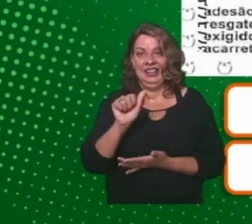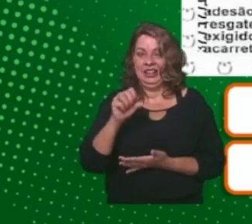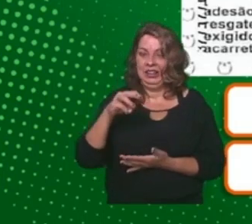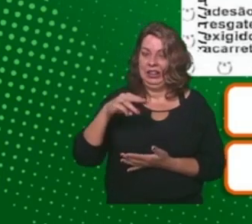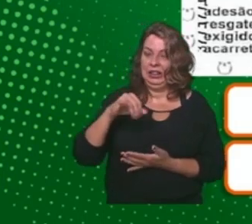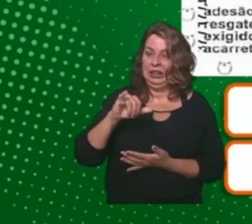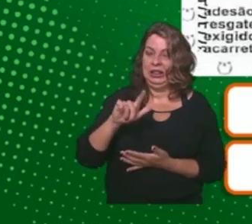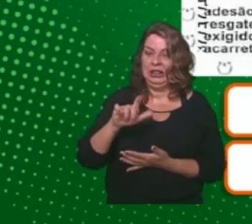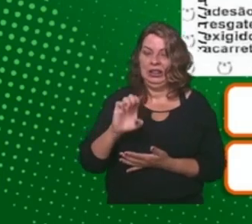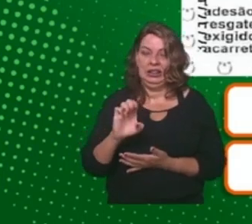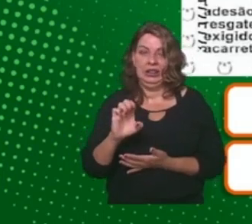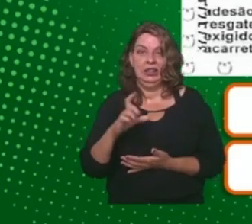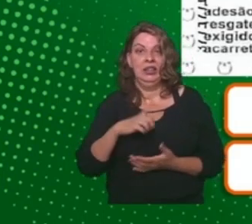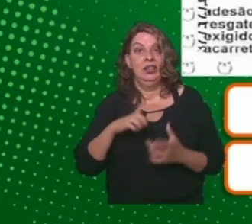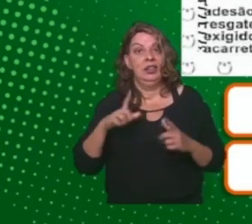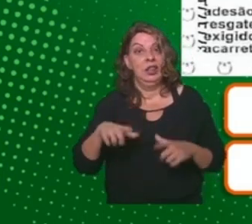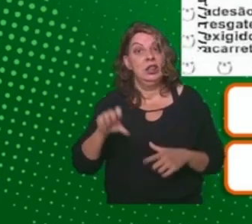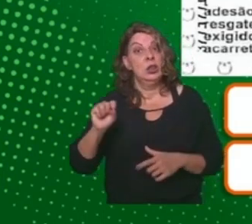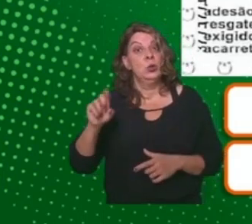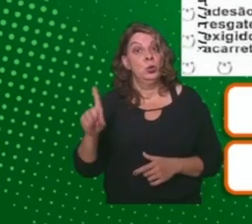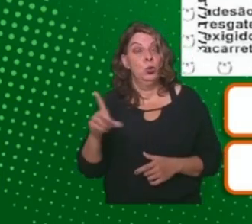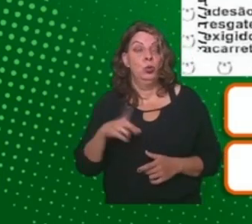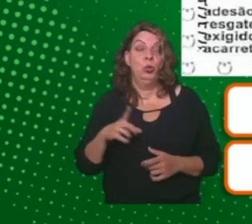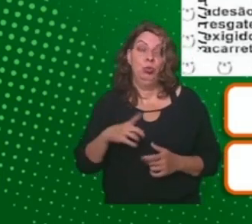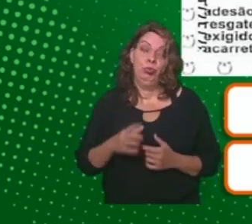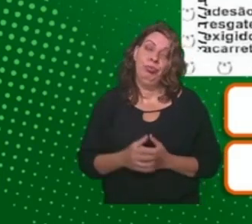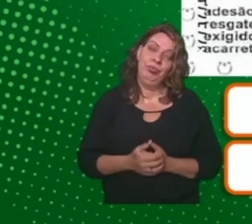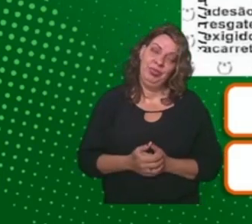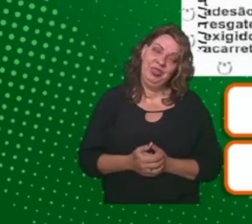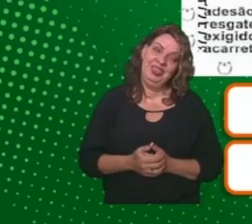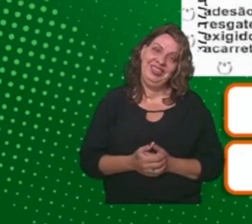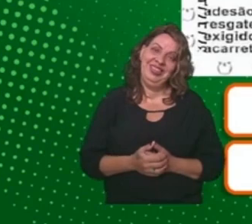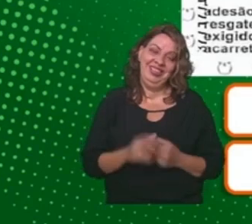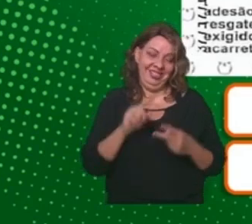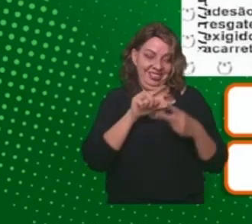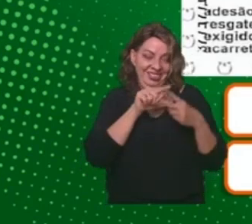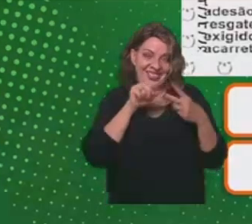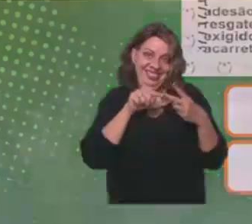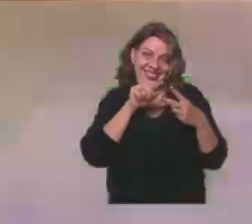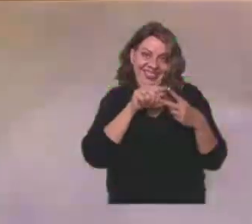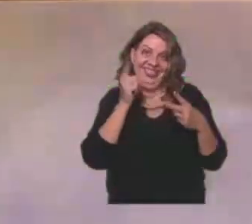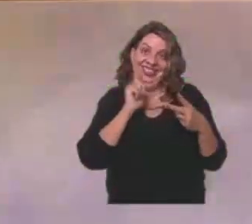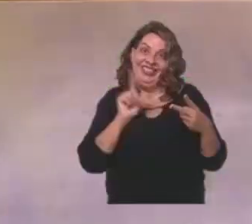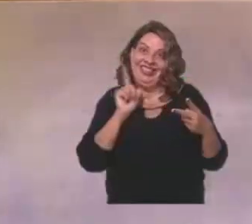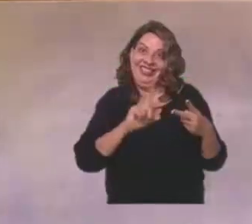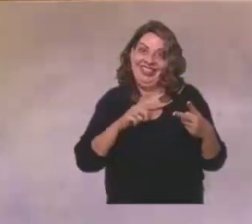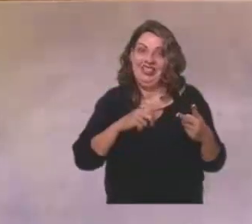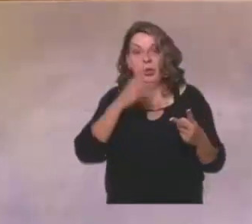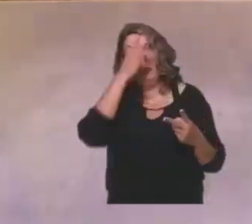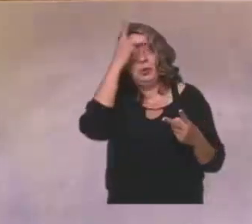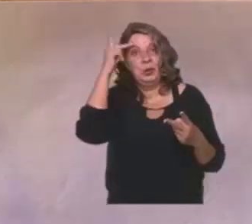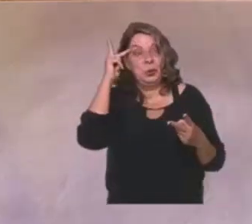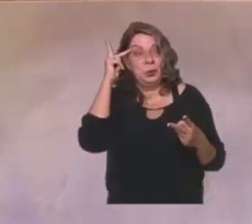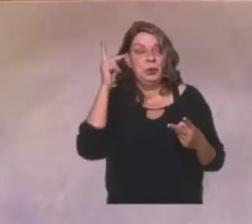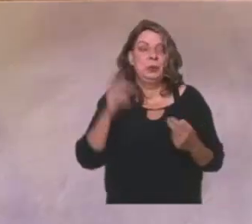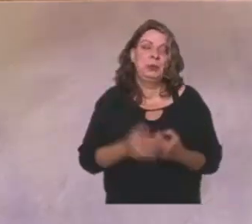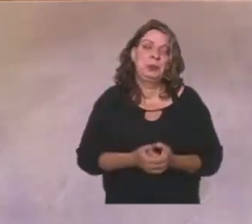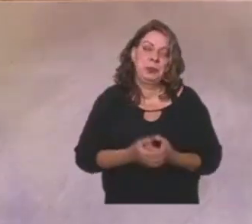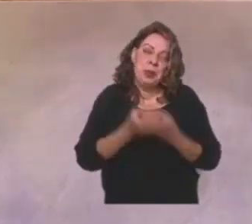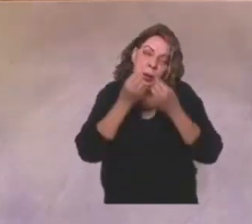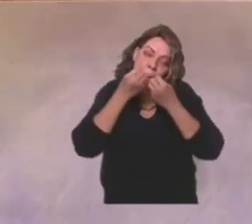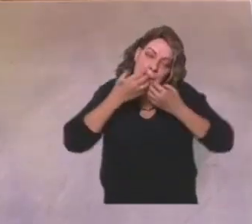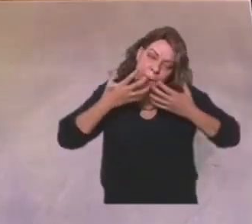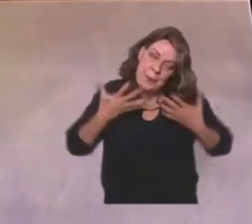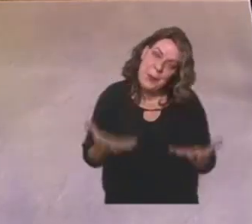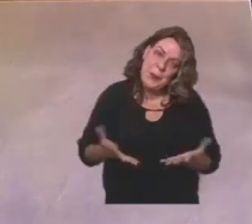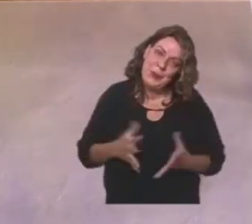Jamile Mota. Regional Santos Dumont, a pé quente foi a Jamile. Então aí, ó, temos dois contemplados. Bom